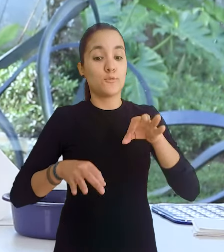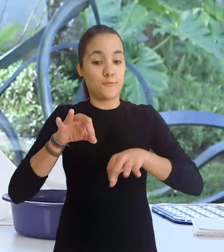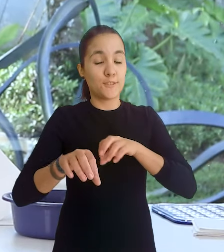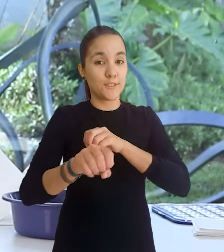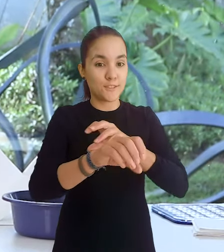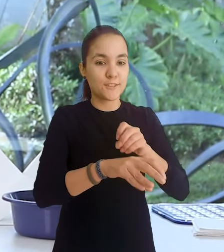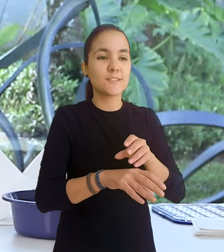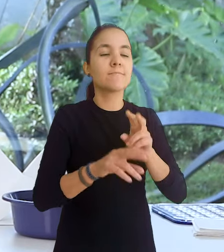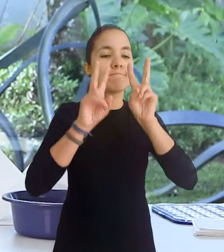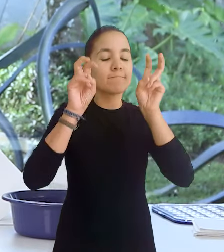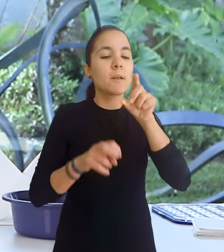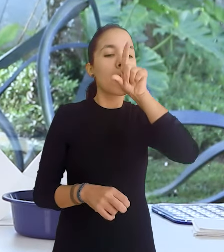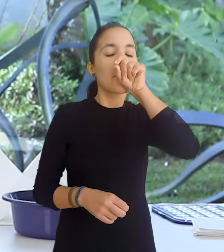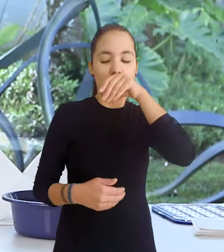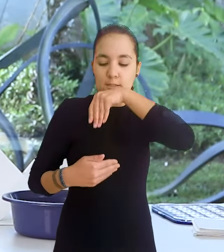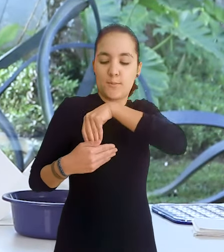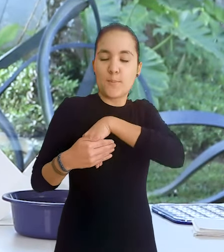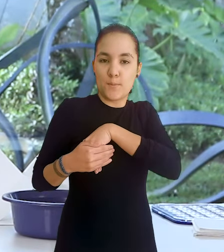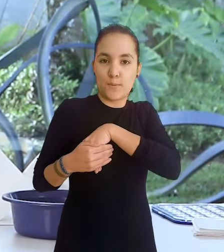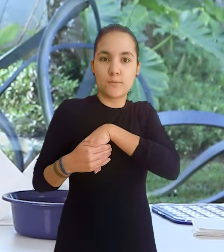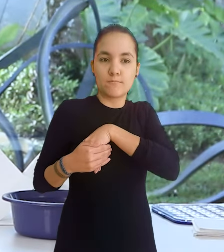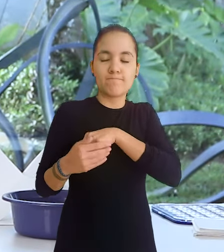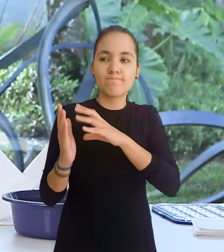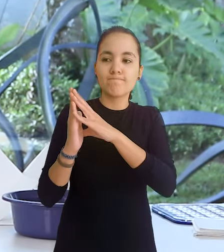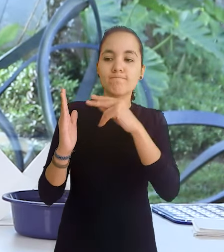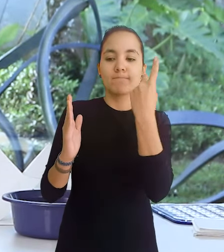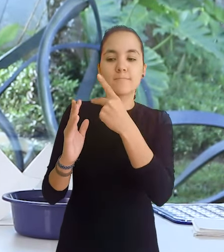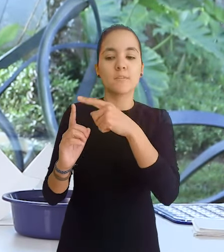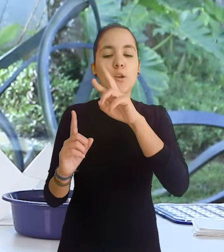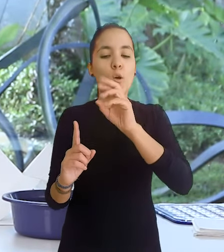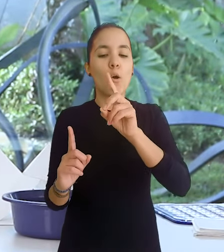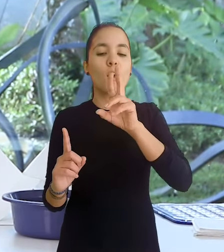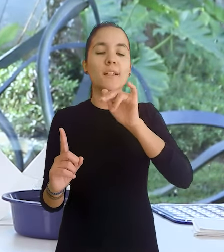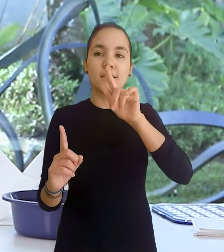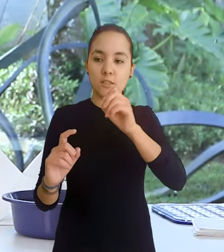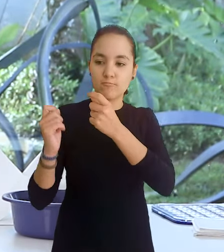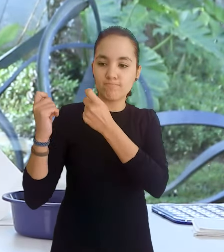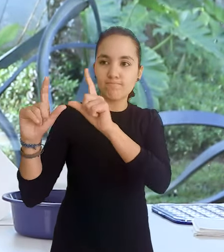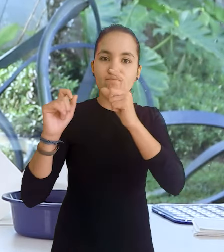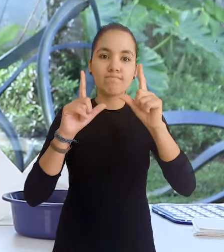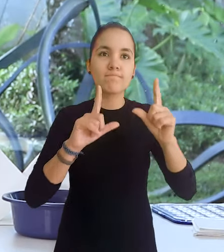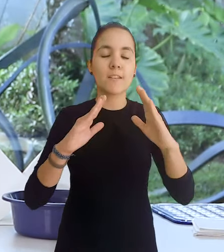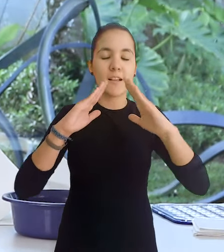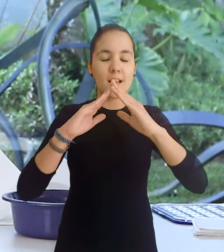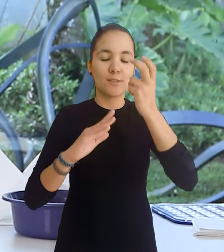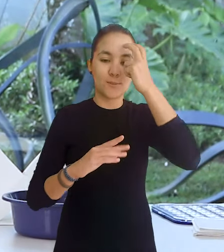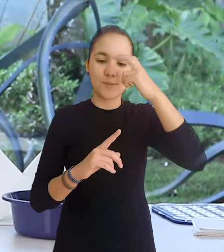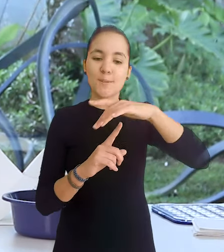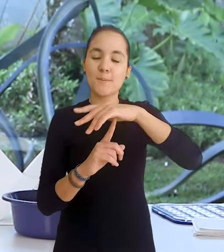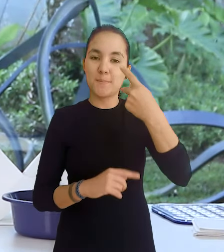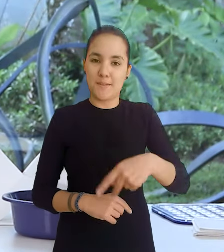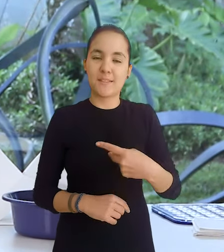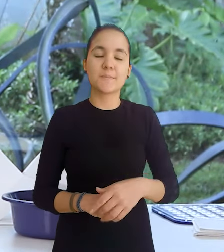Então essa foi a oficina Pássaros de Bolso, inspirada na exposição Breve, do artista Rodrigo Bivar, em cartaz na Casa